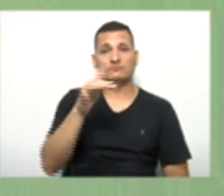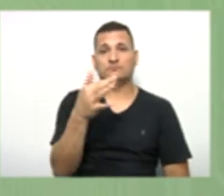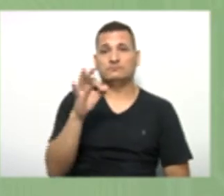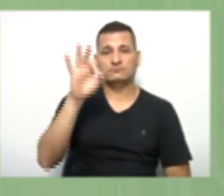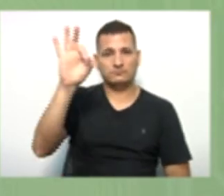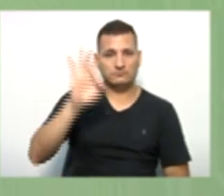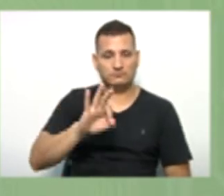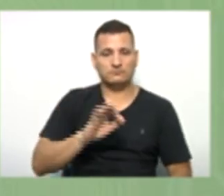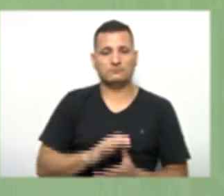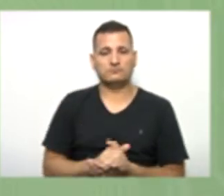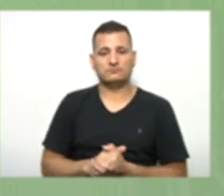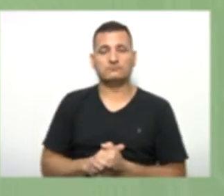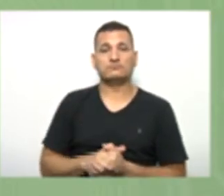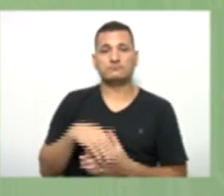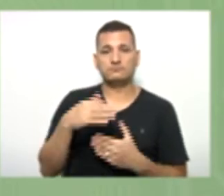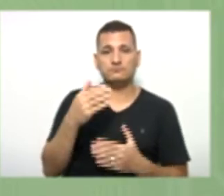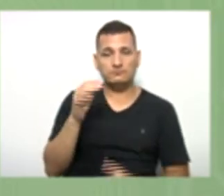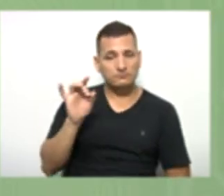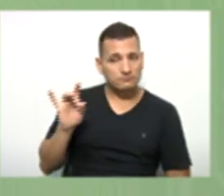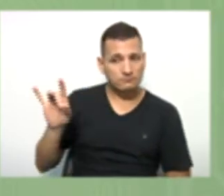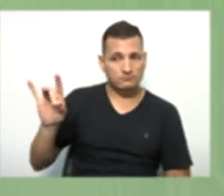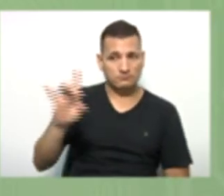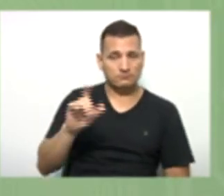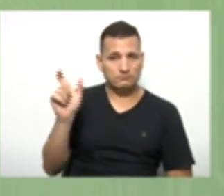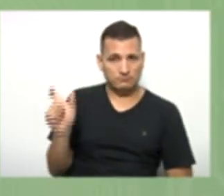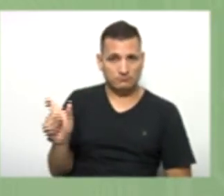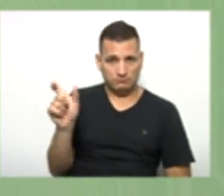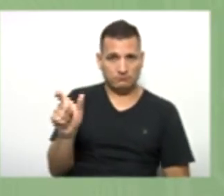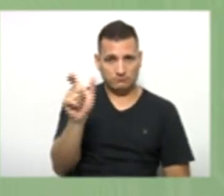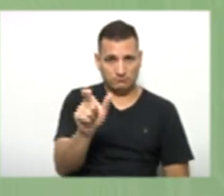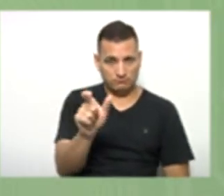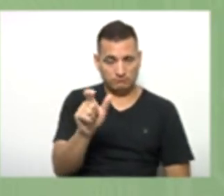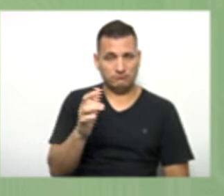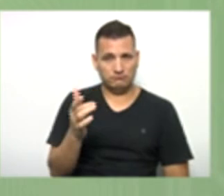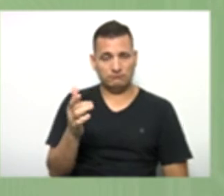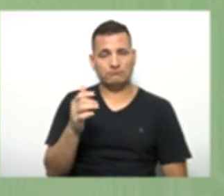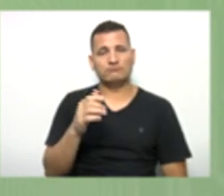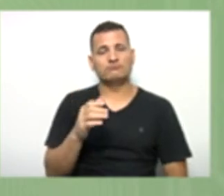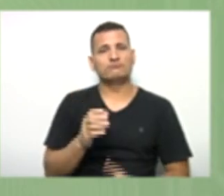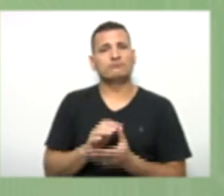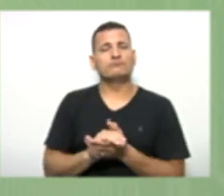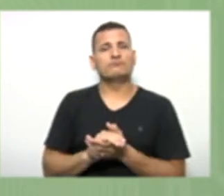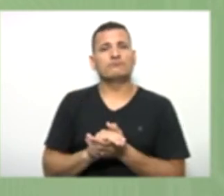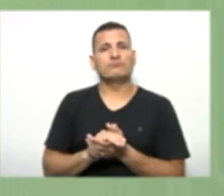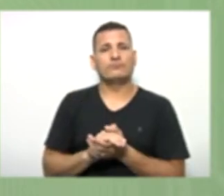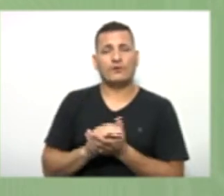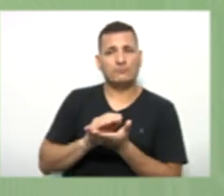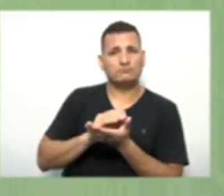Então, cada associado que participou da produção de bens da cooperativa receberá R$